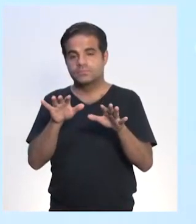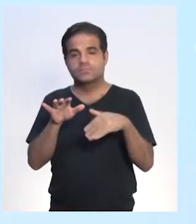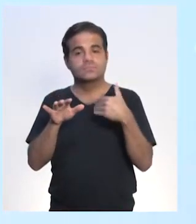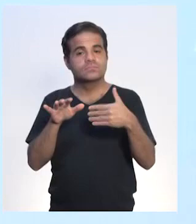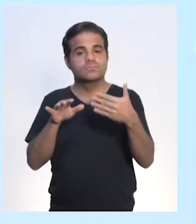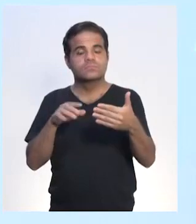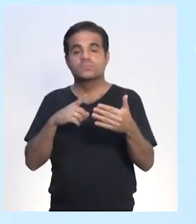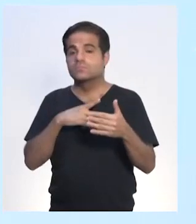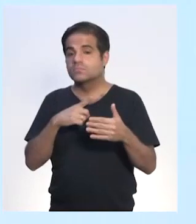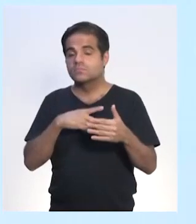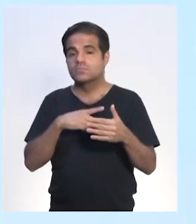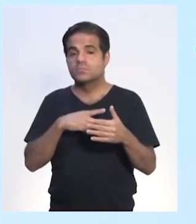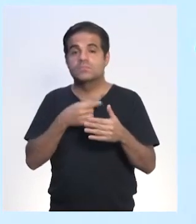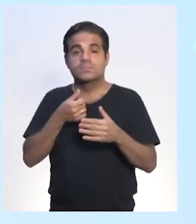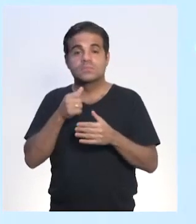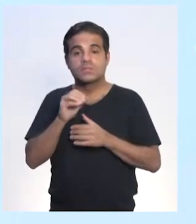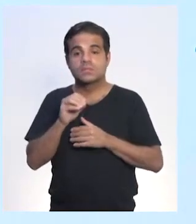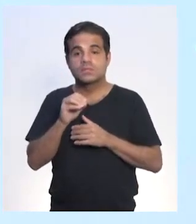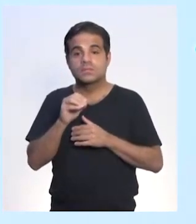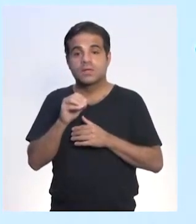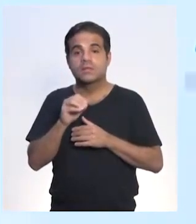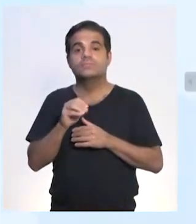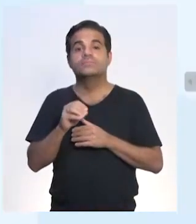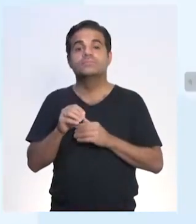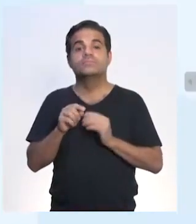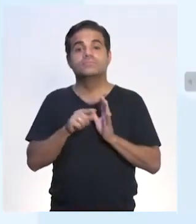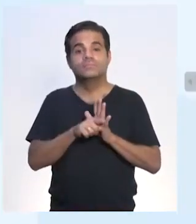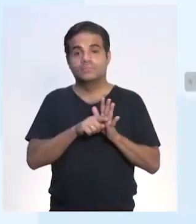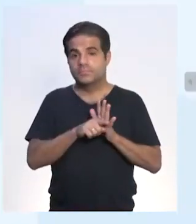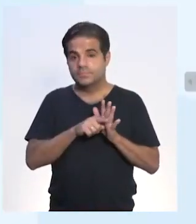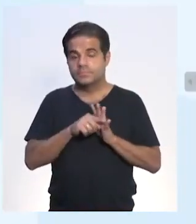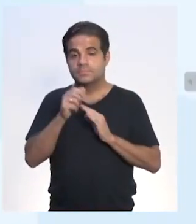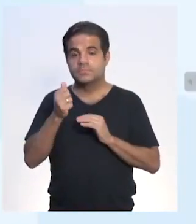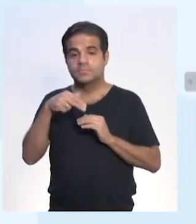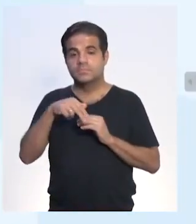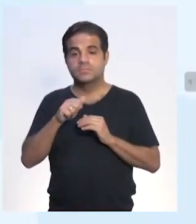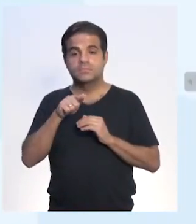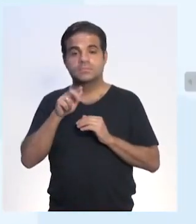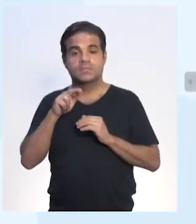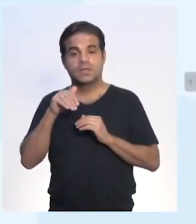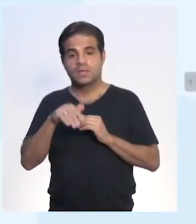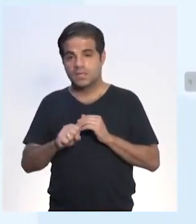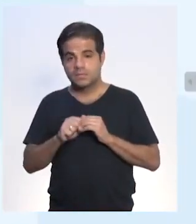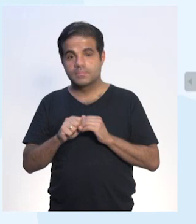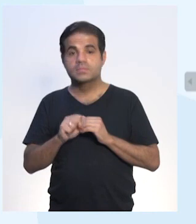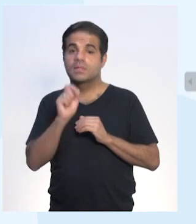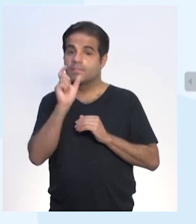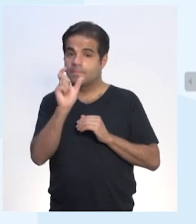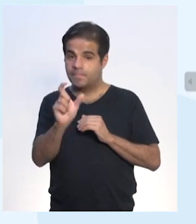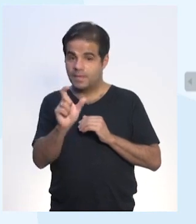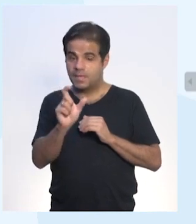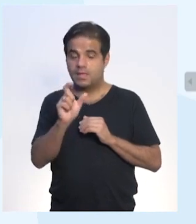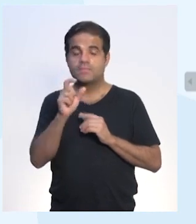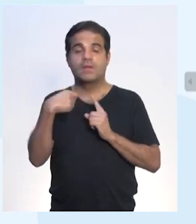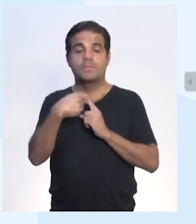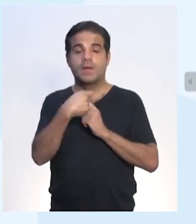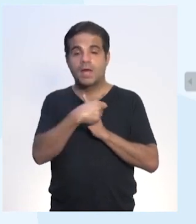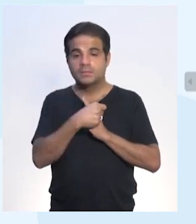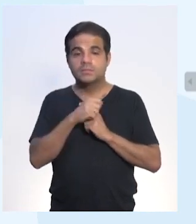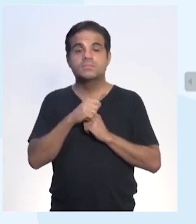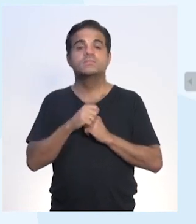nós teremos 60 anagramas da palavra banana